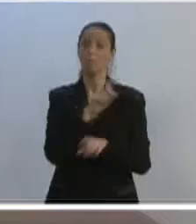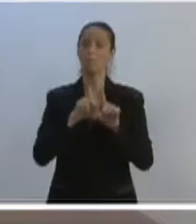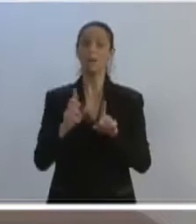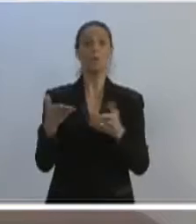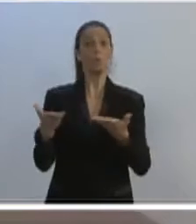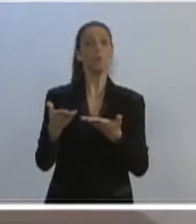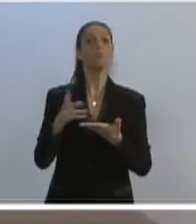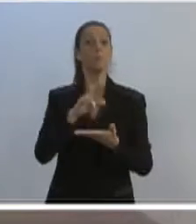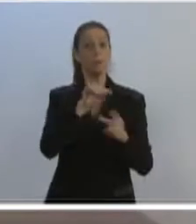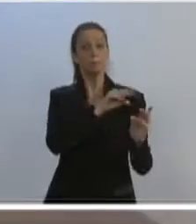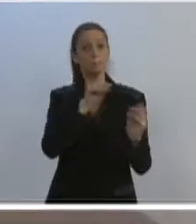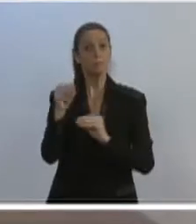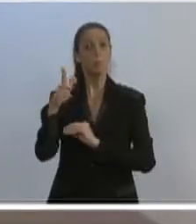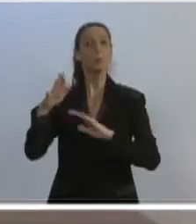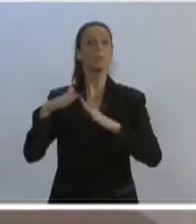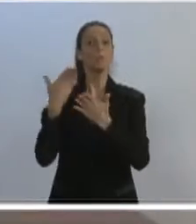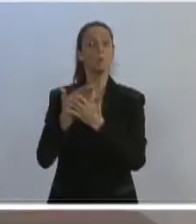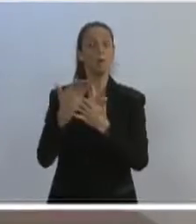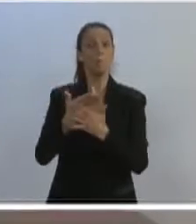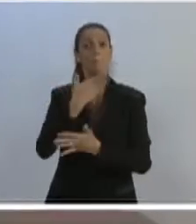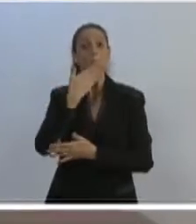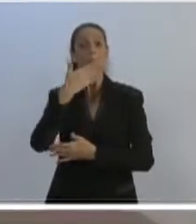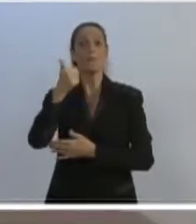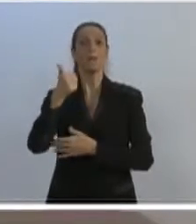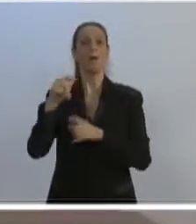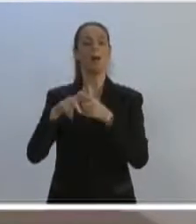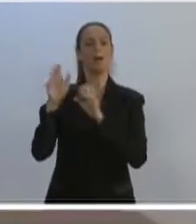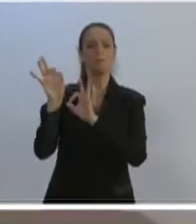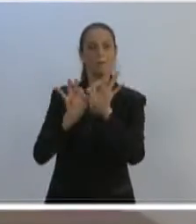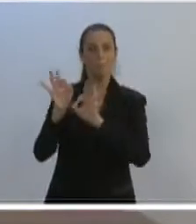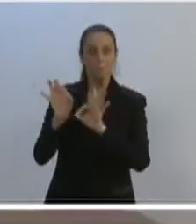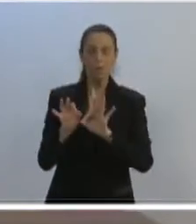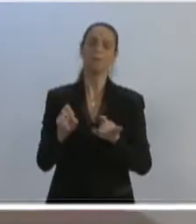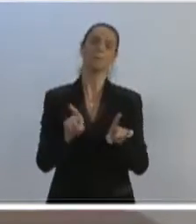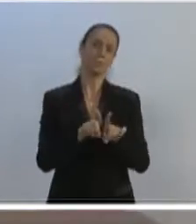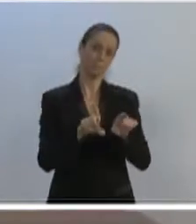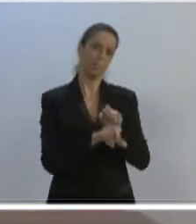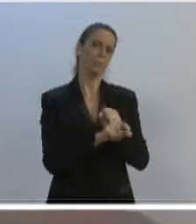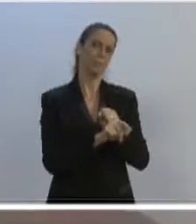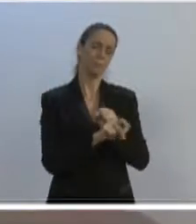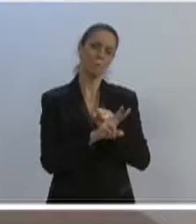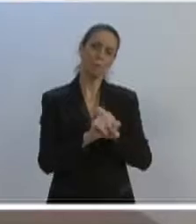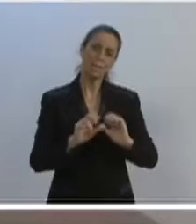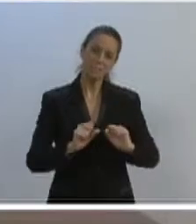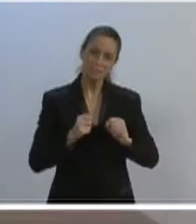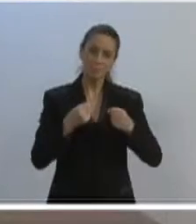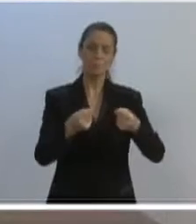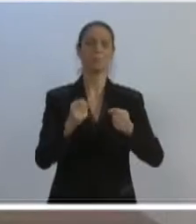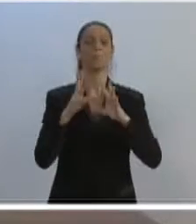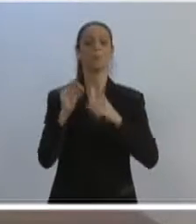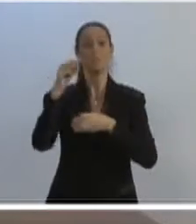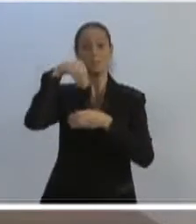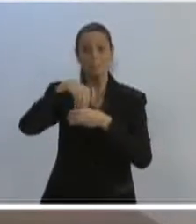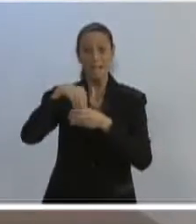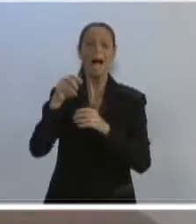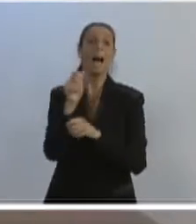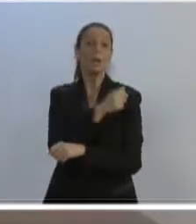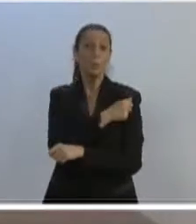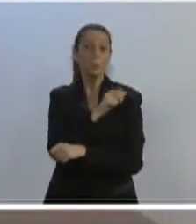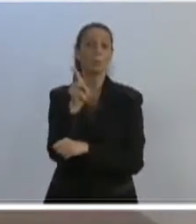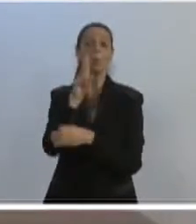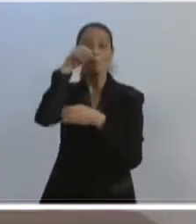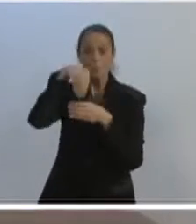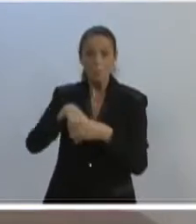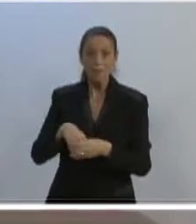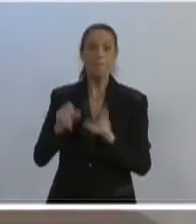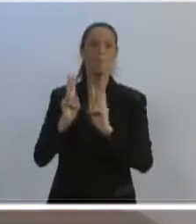completamente reformada, e haverá um esforço da Secretaria de Educação para que os professores e os alunos continuem juntos na outra escola.